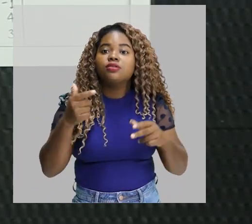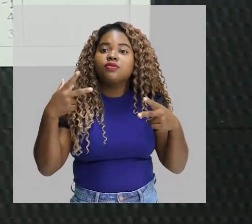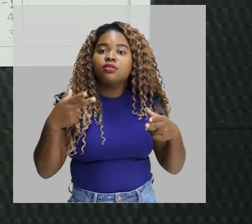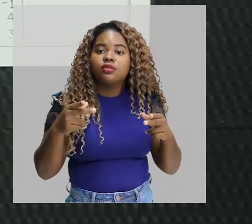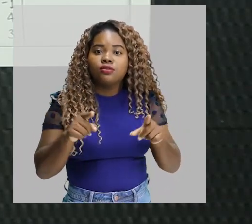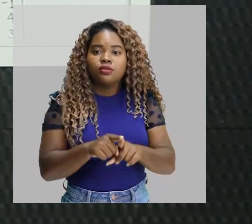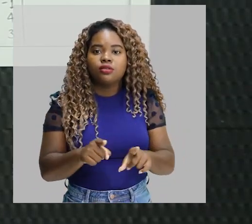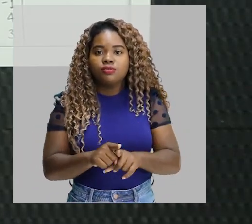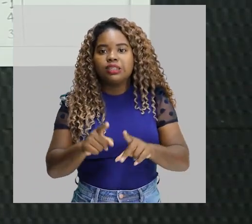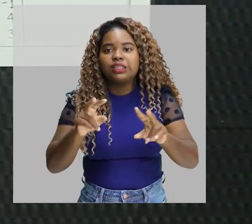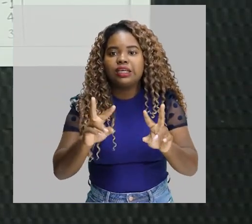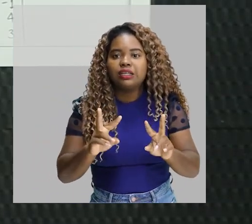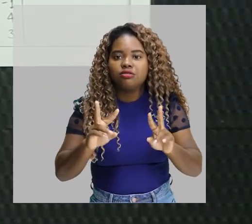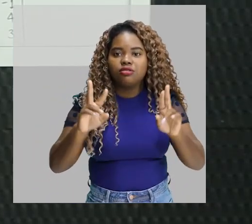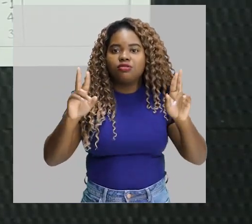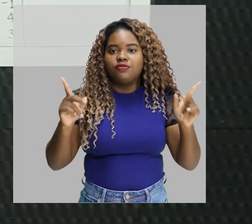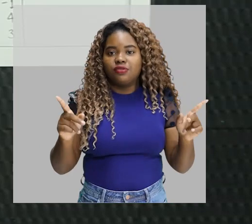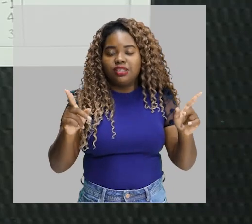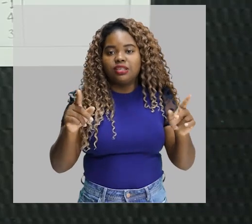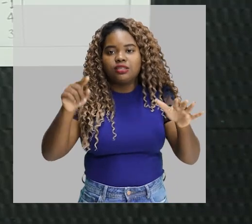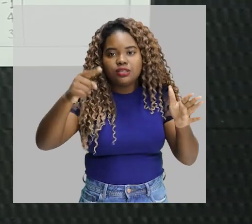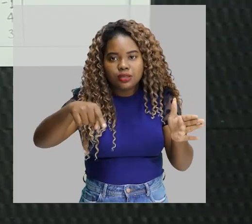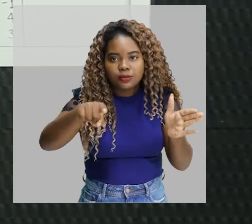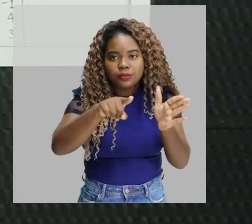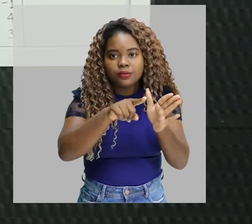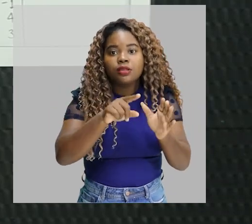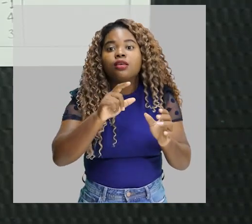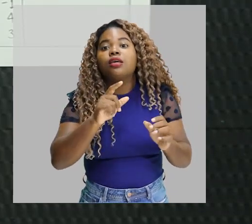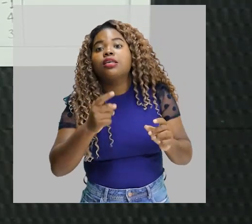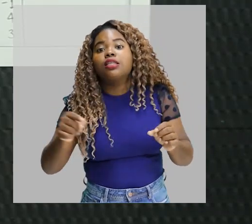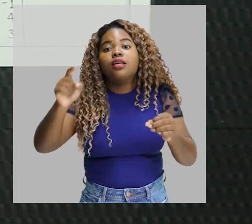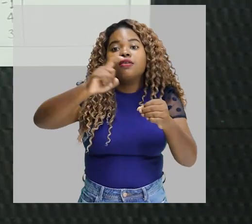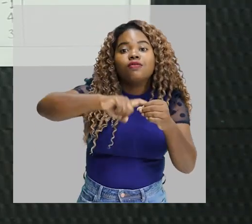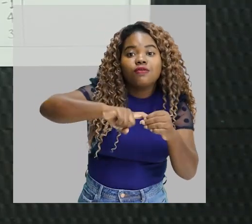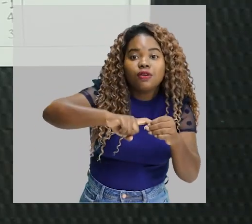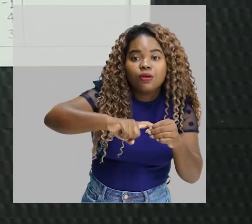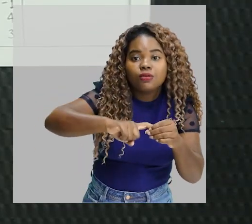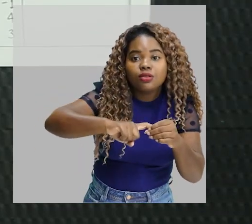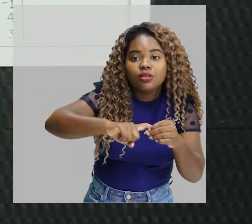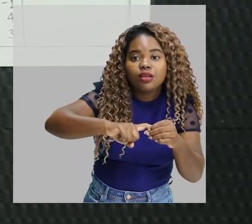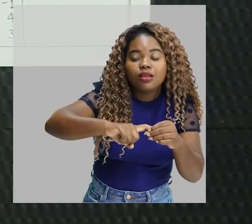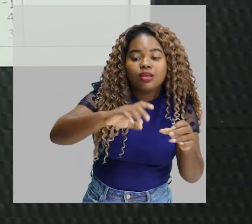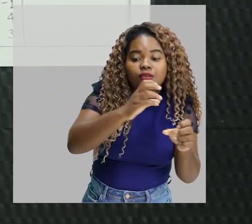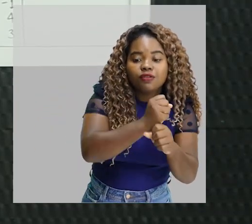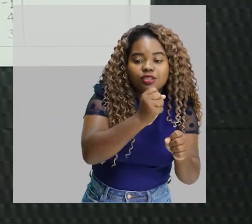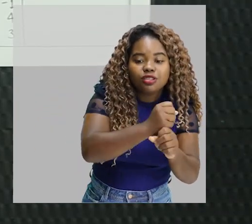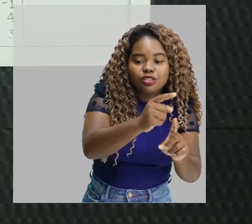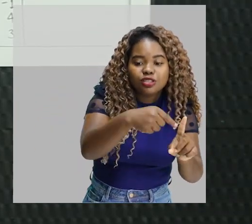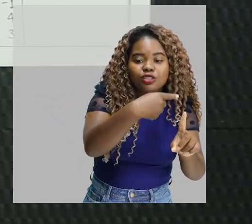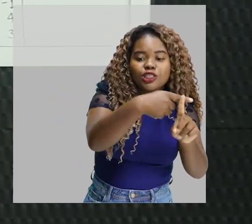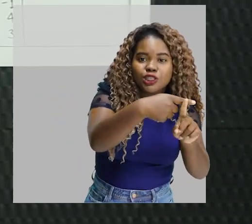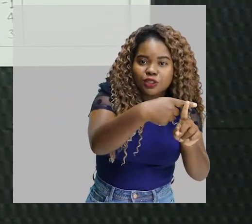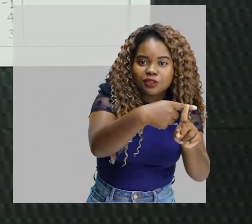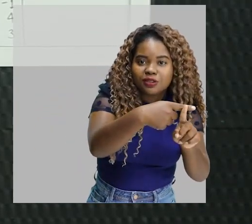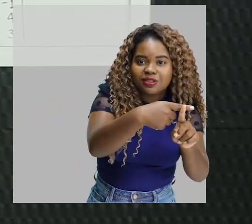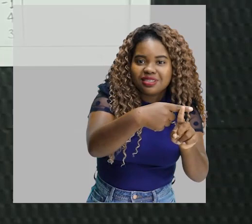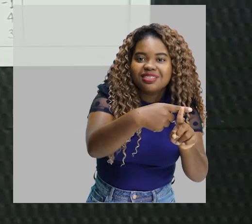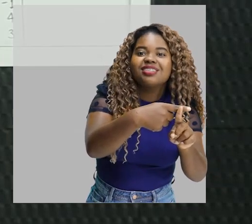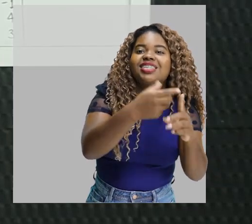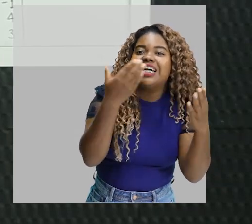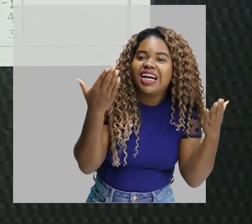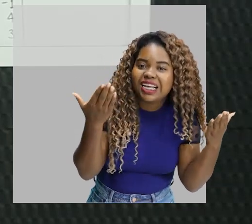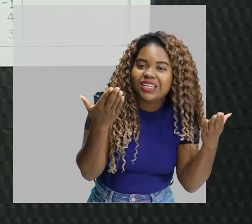a diferença é que na volta ao invés de somar já adicionar esses produtos